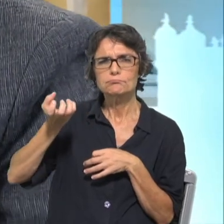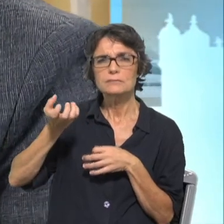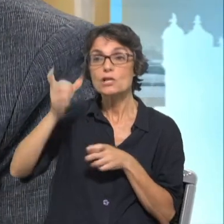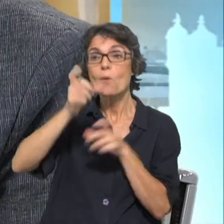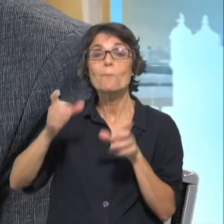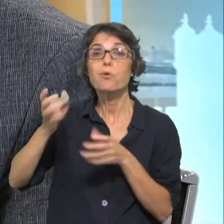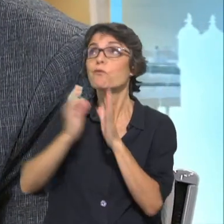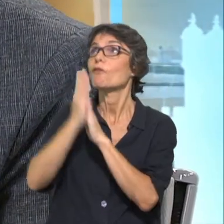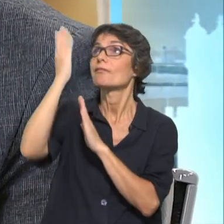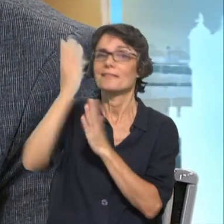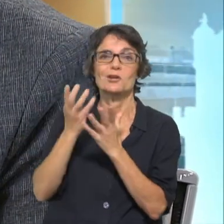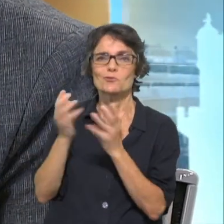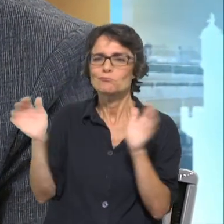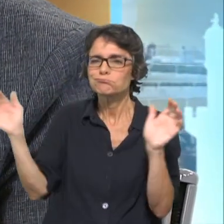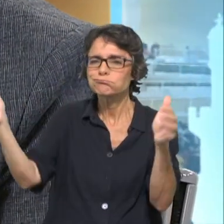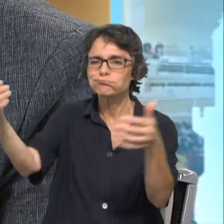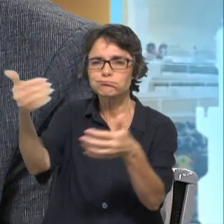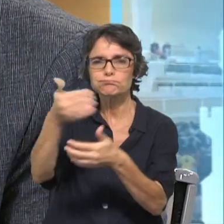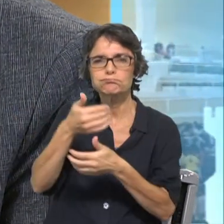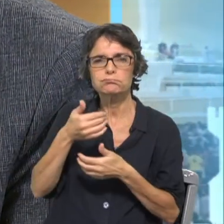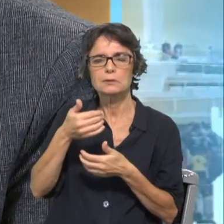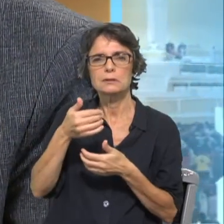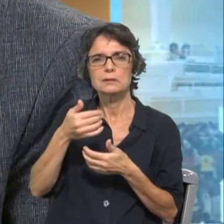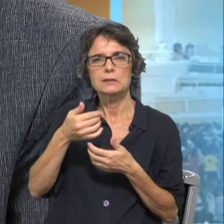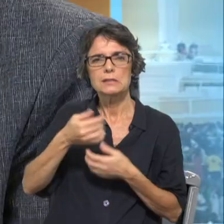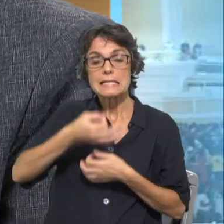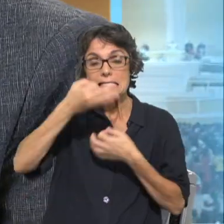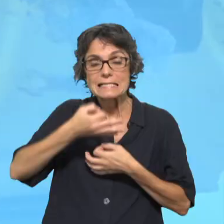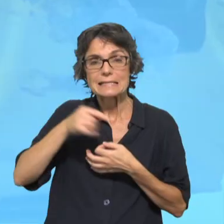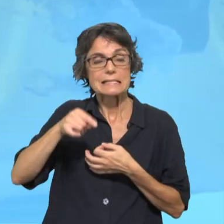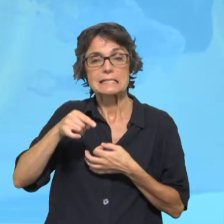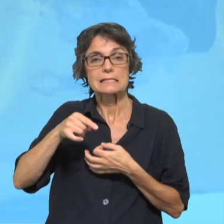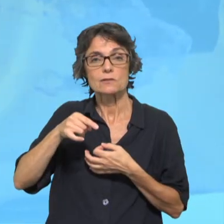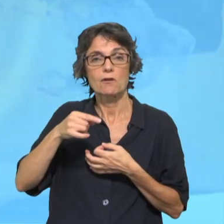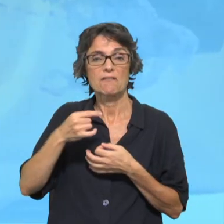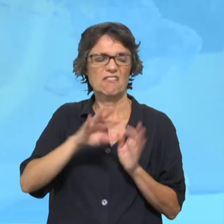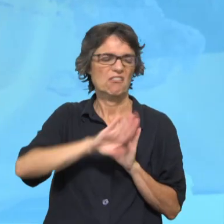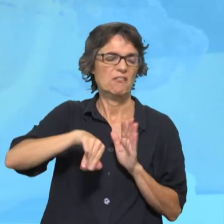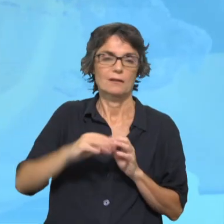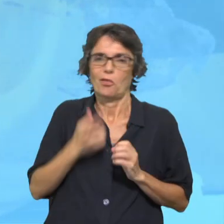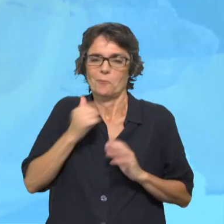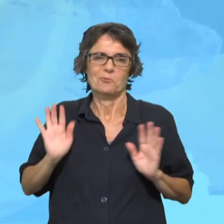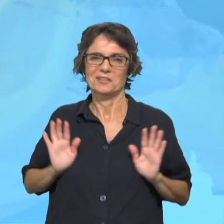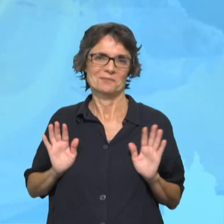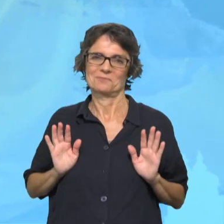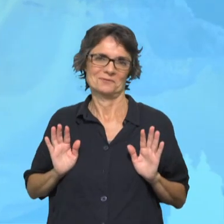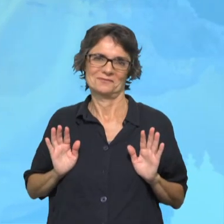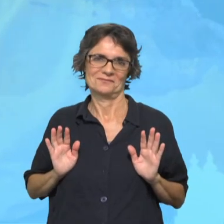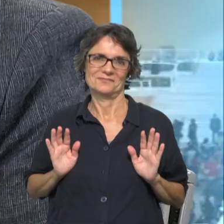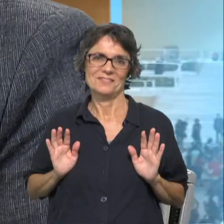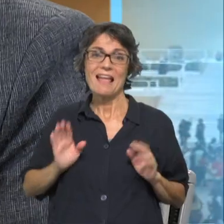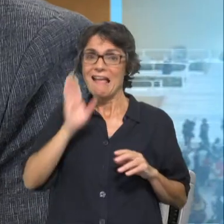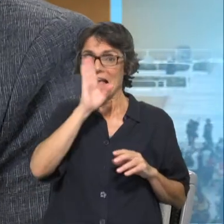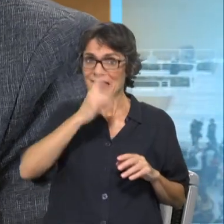usando a linguagem mais tradicional católica, essa certeza fundada não pode ser ignorada. Se aquilo que nestes anos todos, em